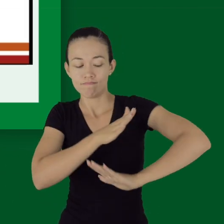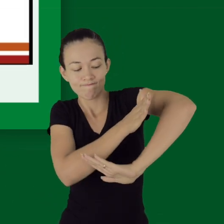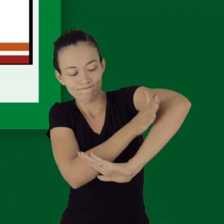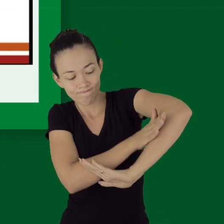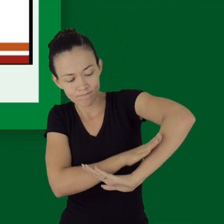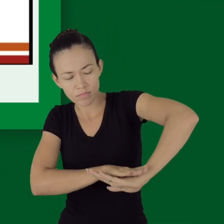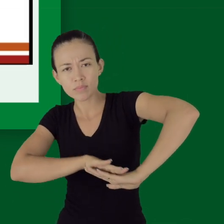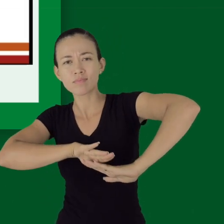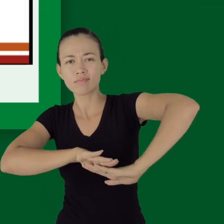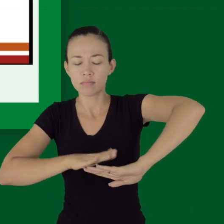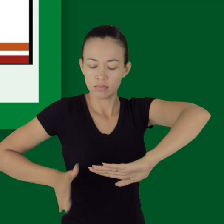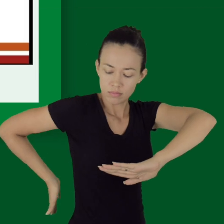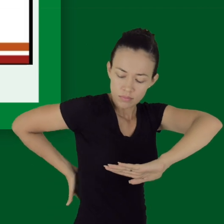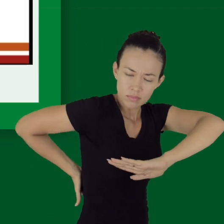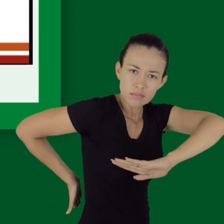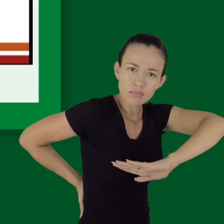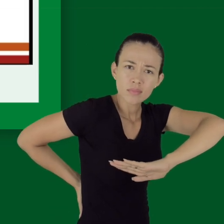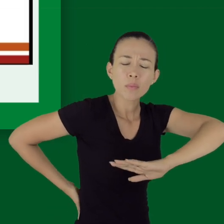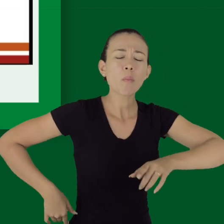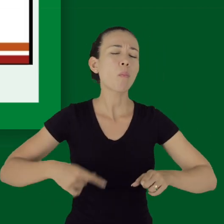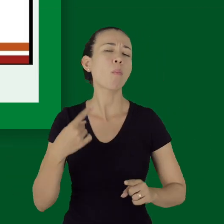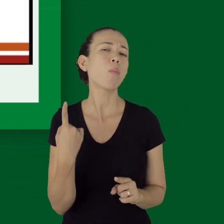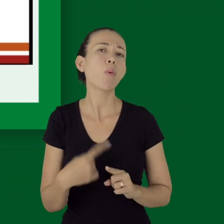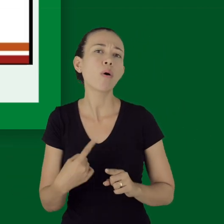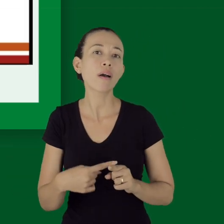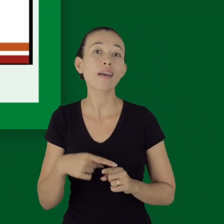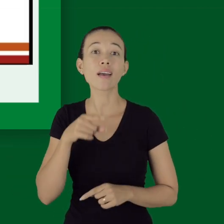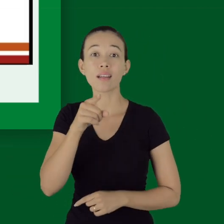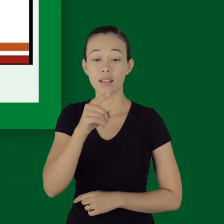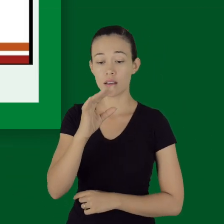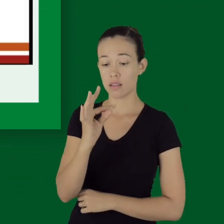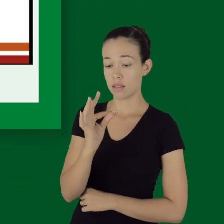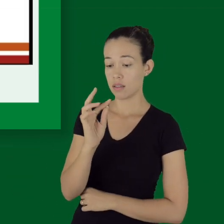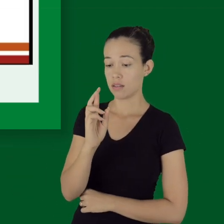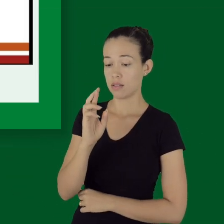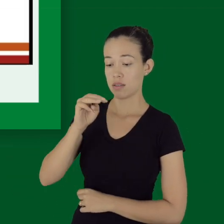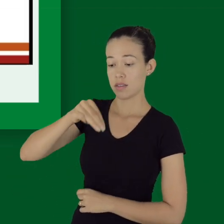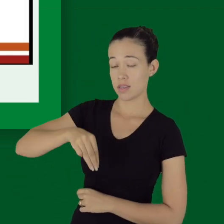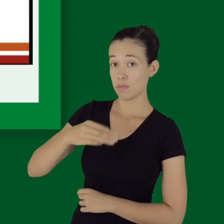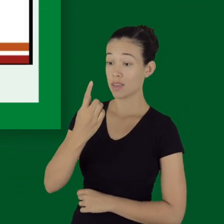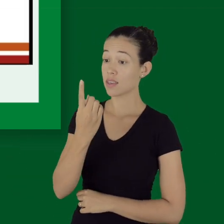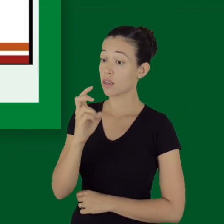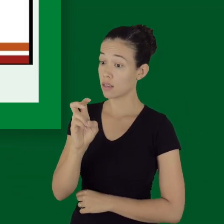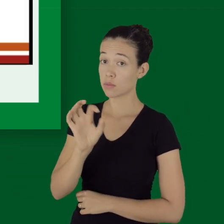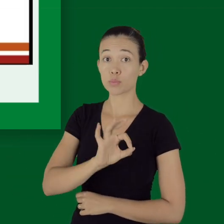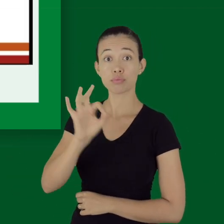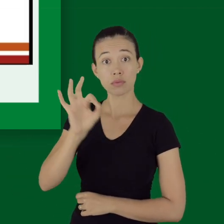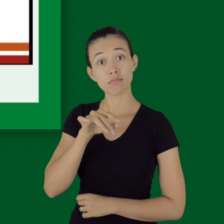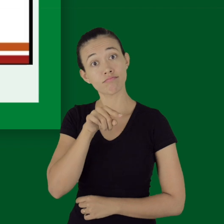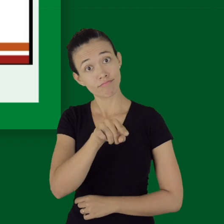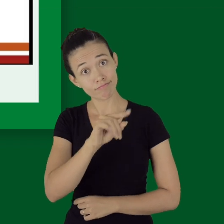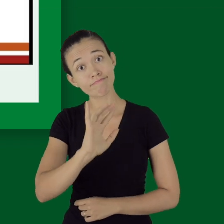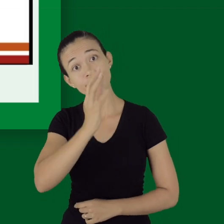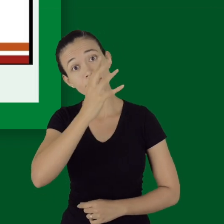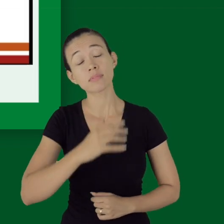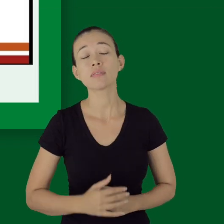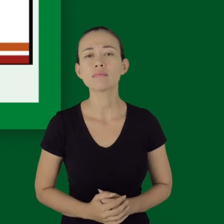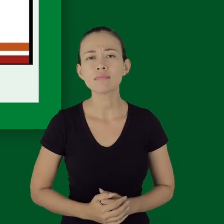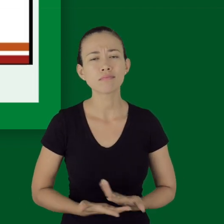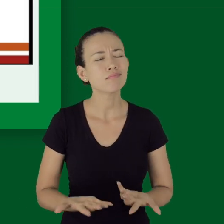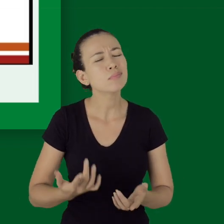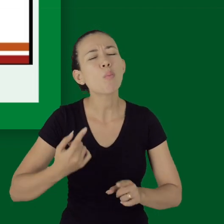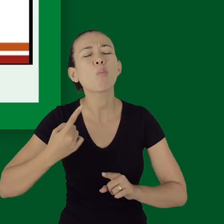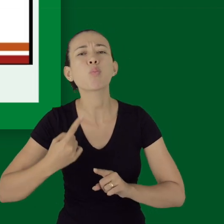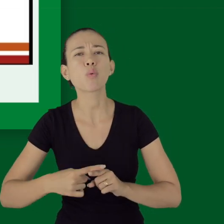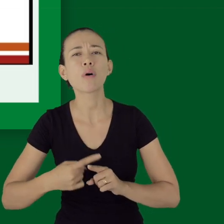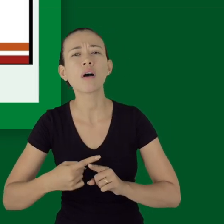ter uma atenção nessa transição tóraco-lombar. Porque 15% das lesões medulares ocorrem nessa posição. Por quê? Porque